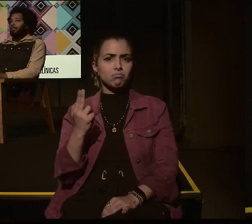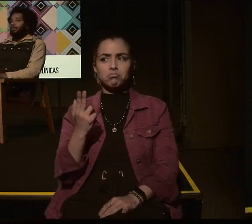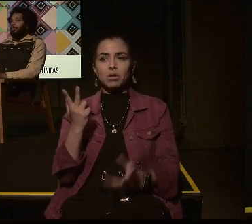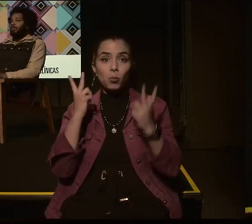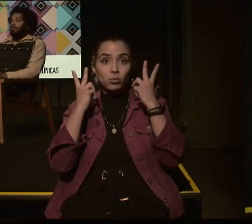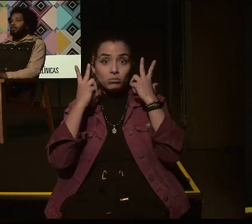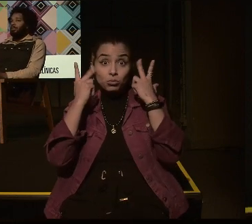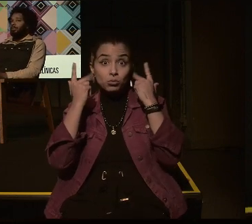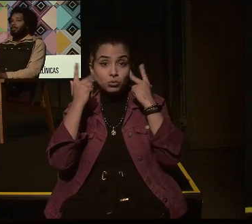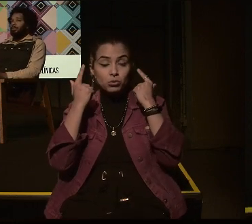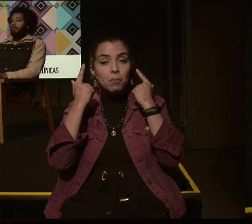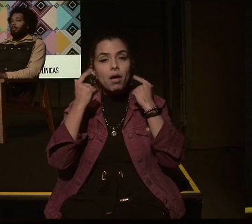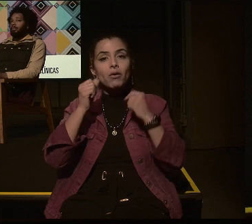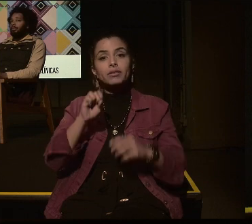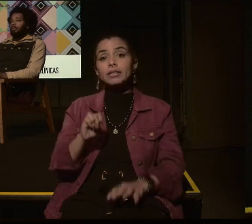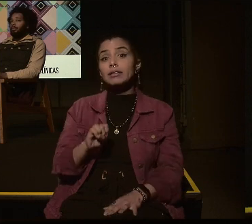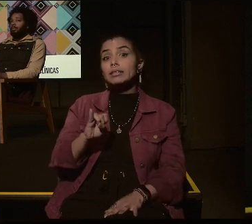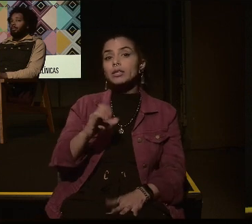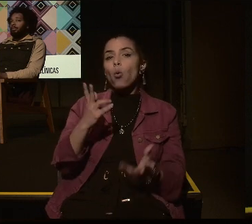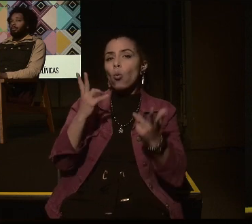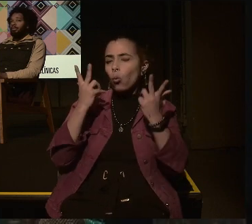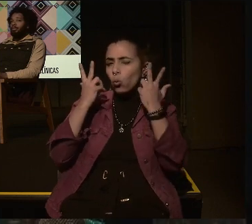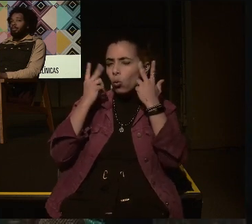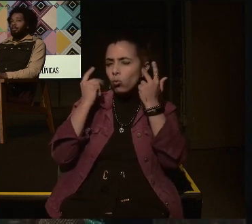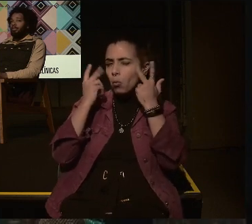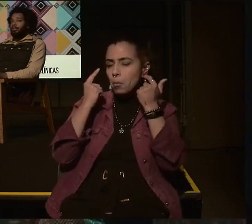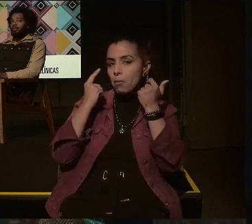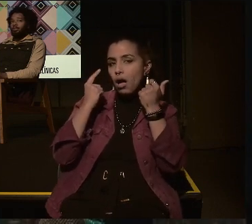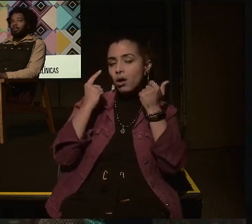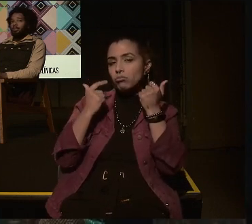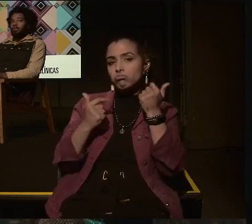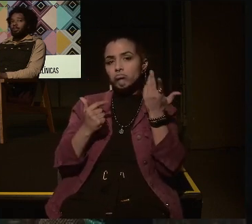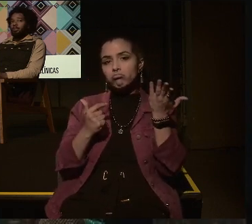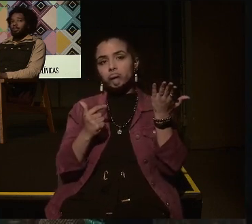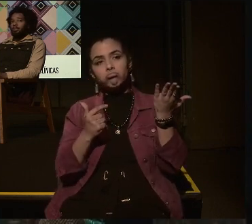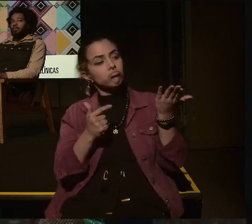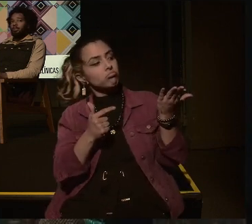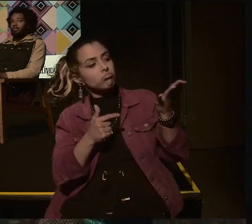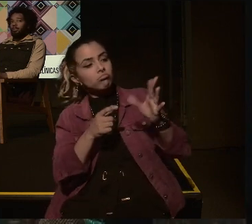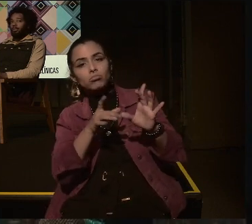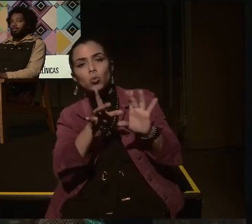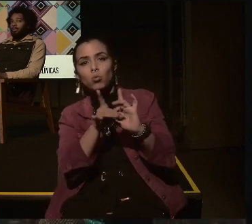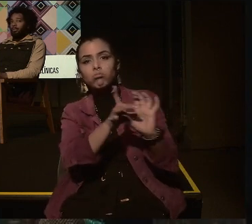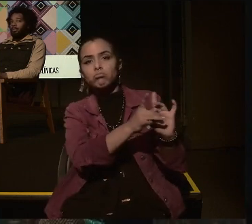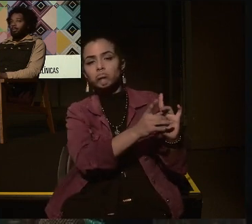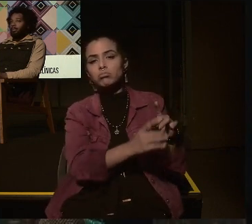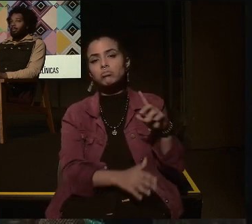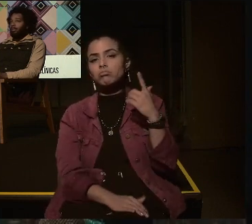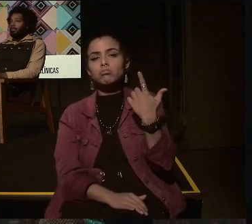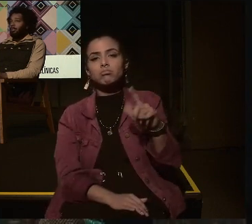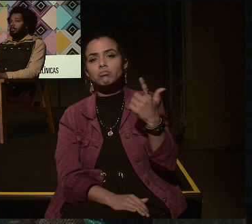comum se esse comum não encontrasse um dispositivo